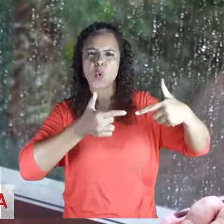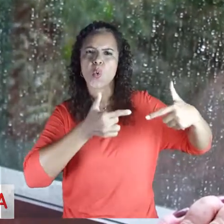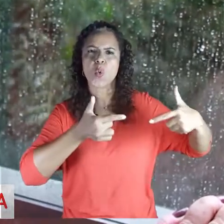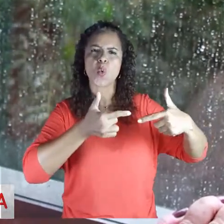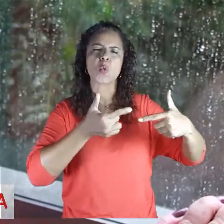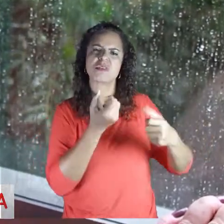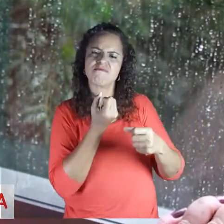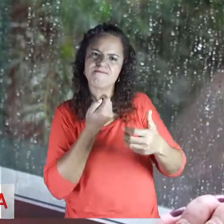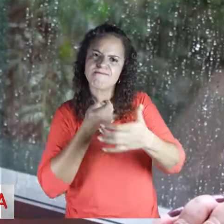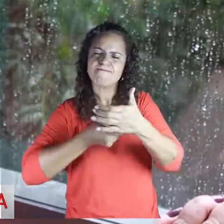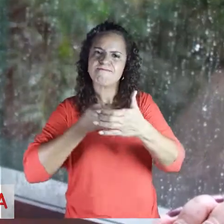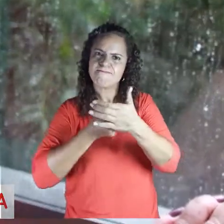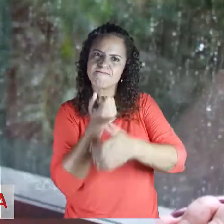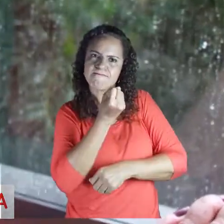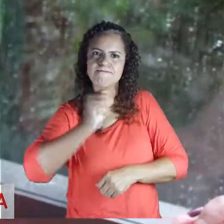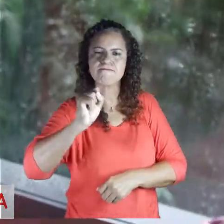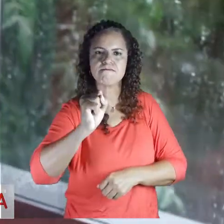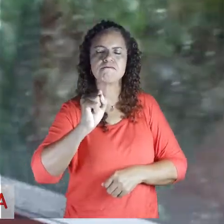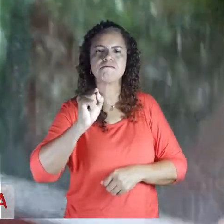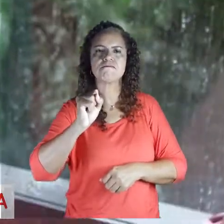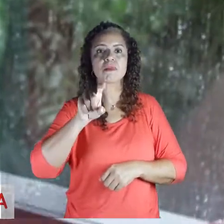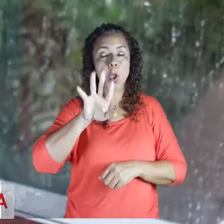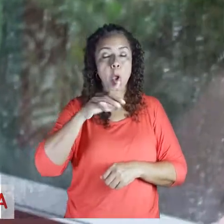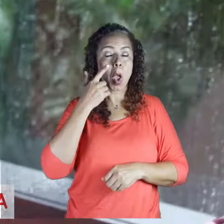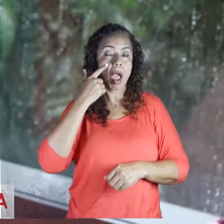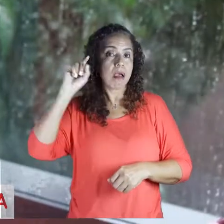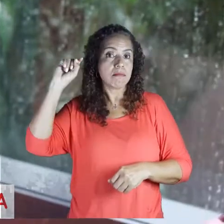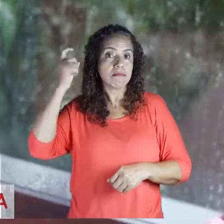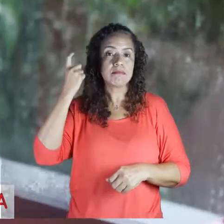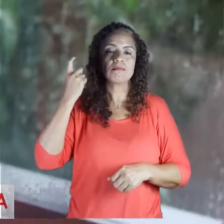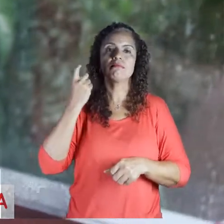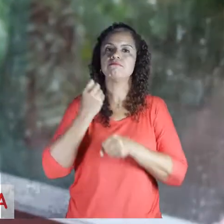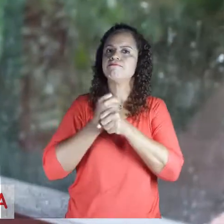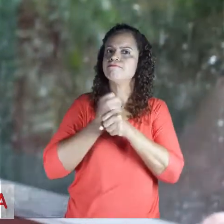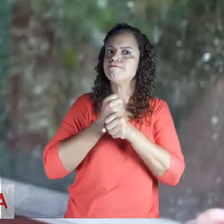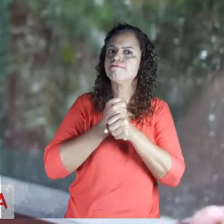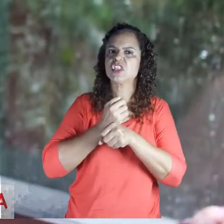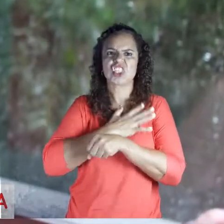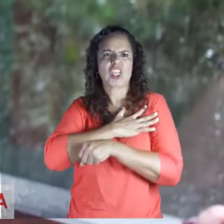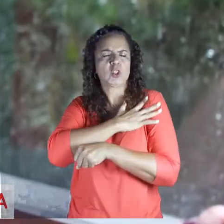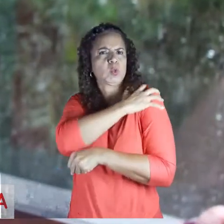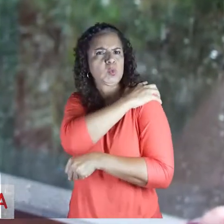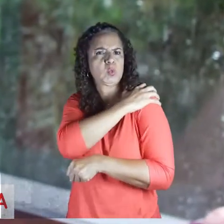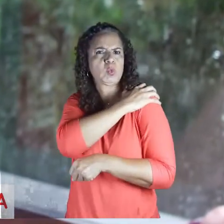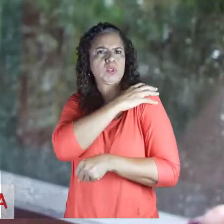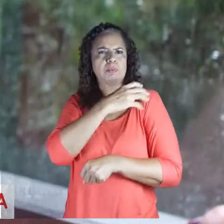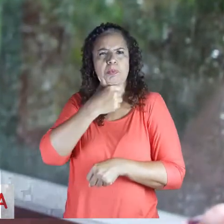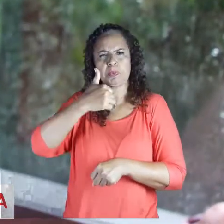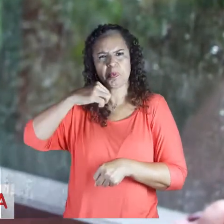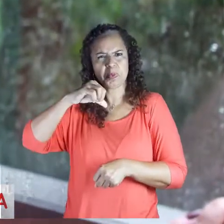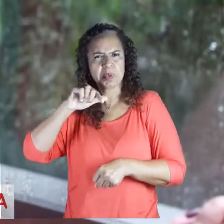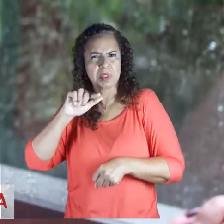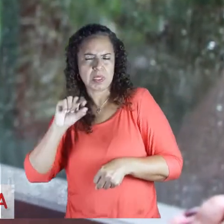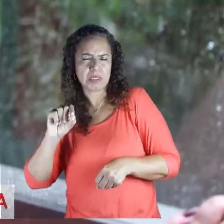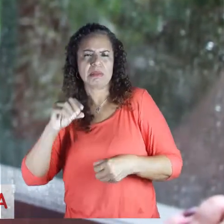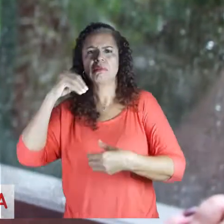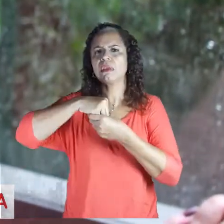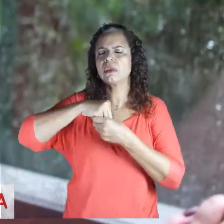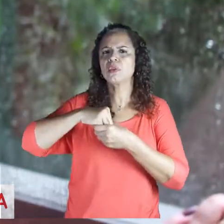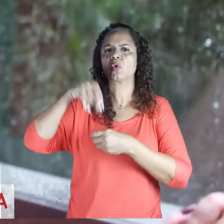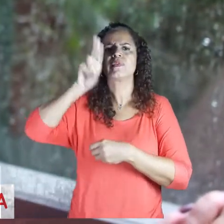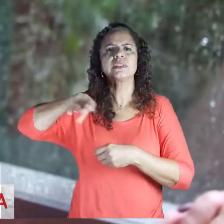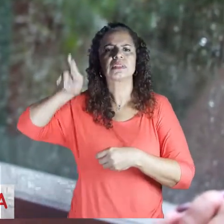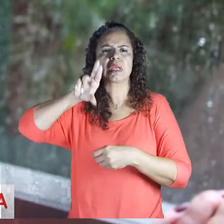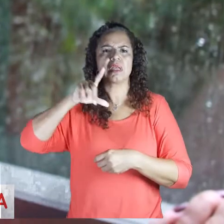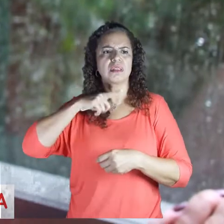enfrentamento nós temos veja foi na época da ditadura militar como é que foi um período muito burro para nós dentro das universidades que